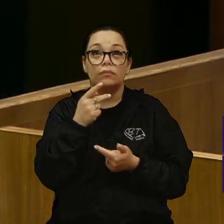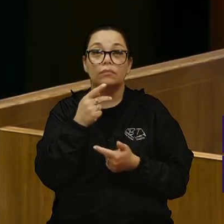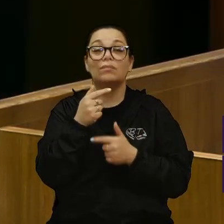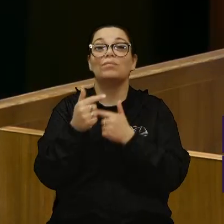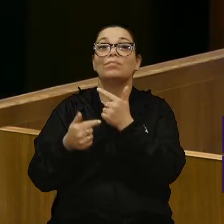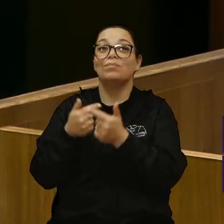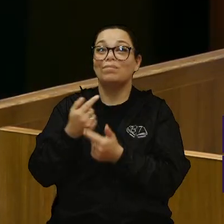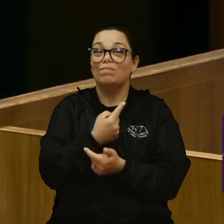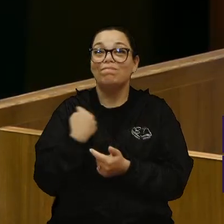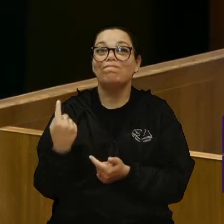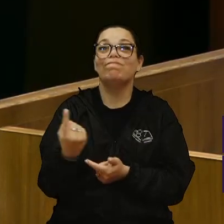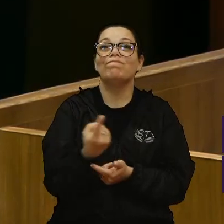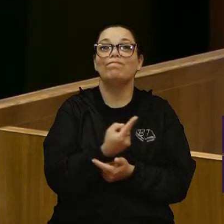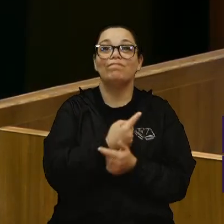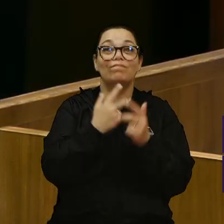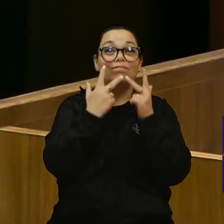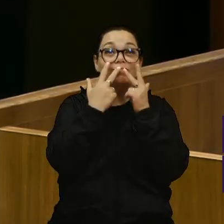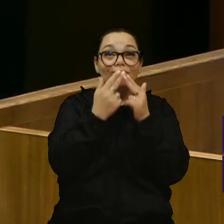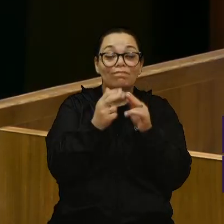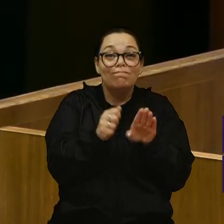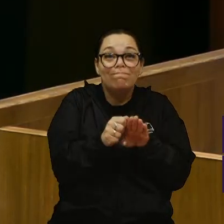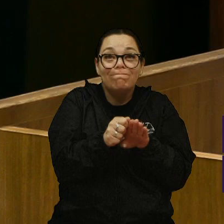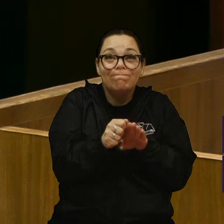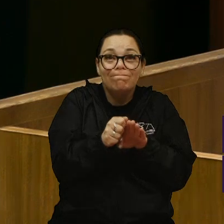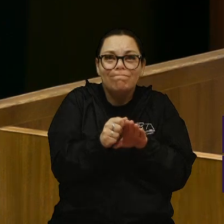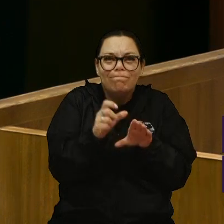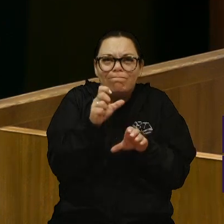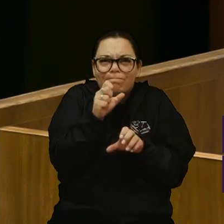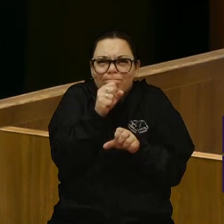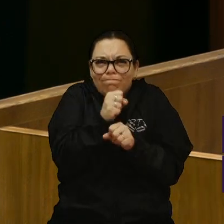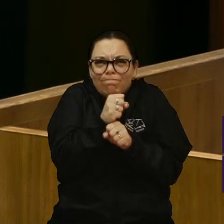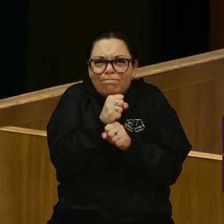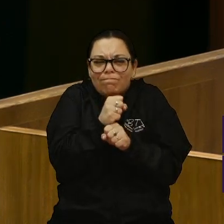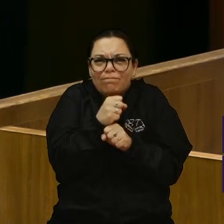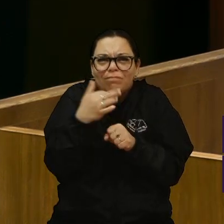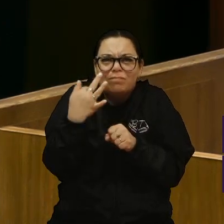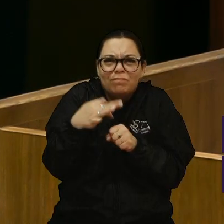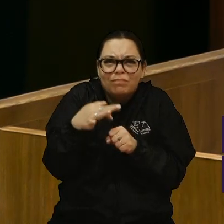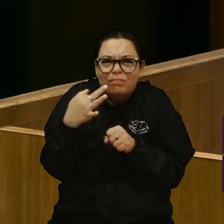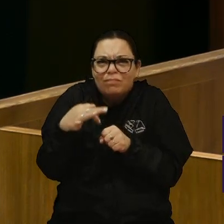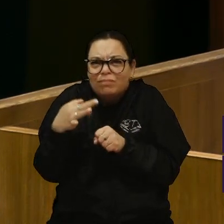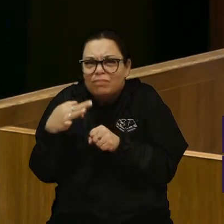da gente é que nem sapato apertado, vai criando lesão.